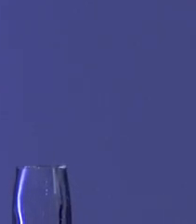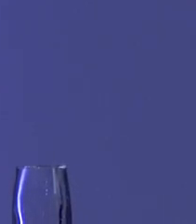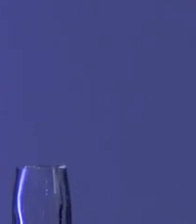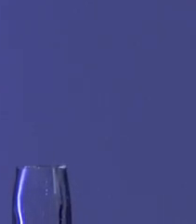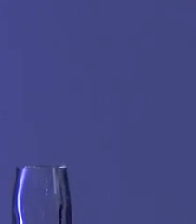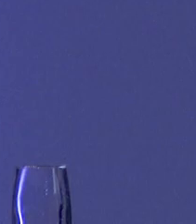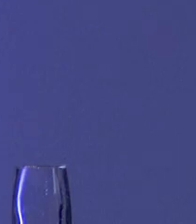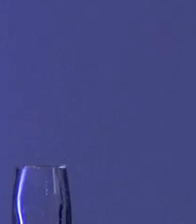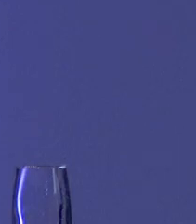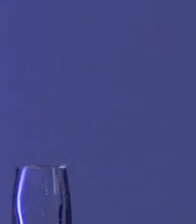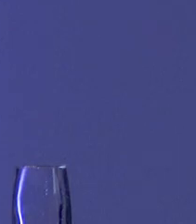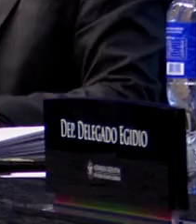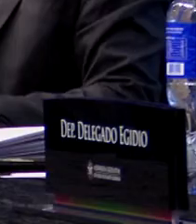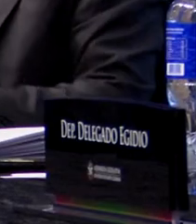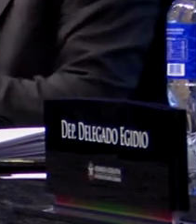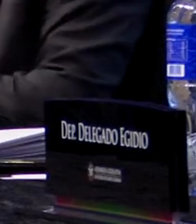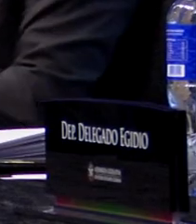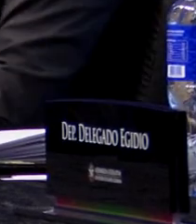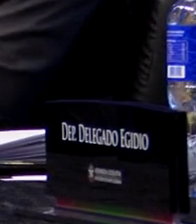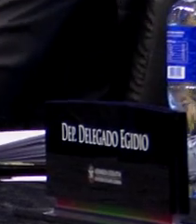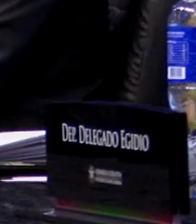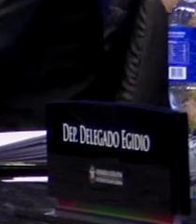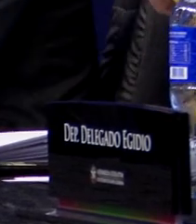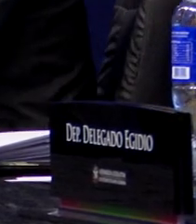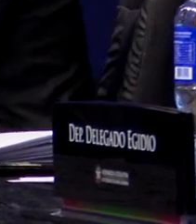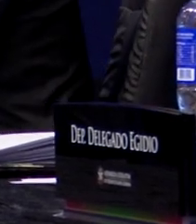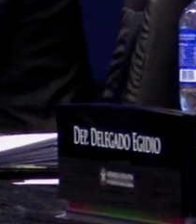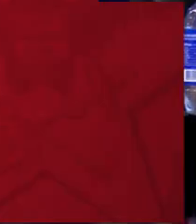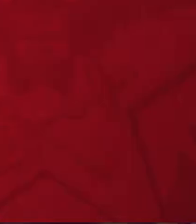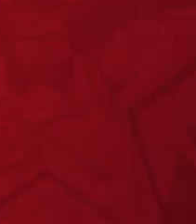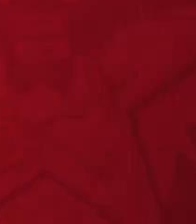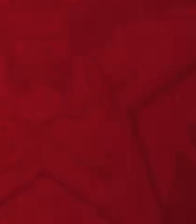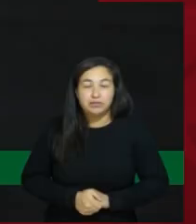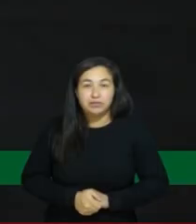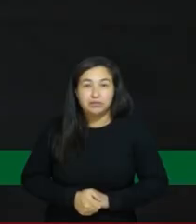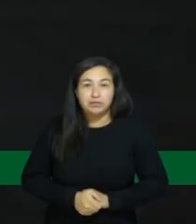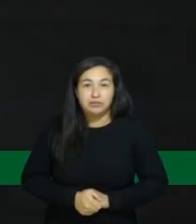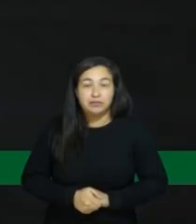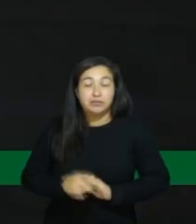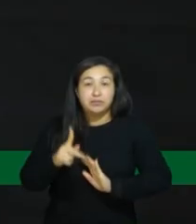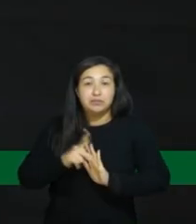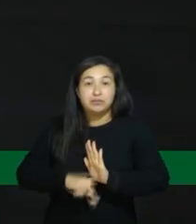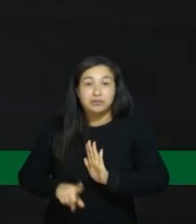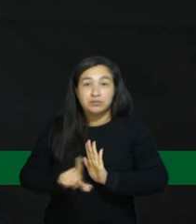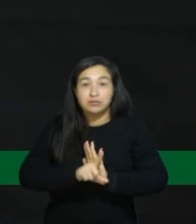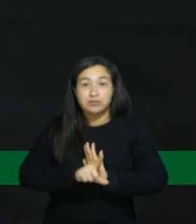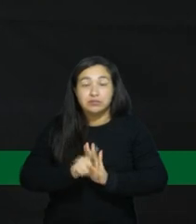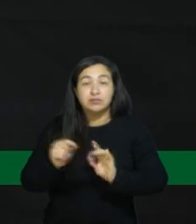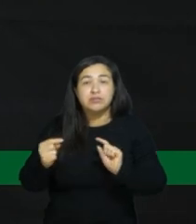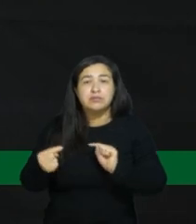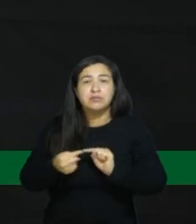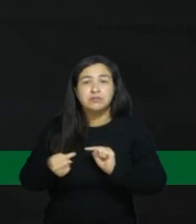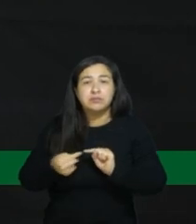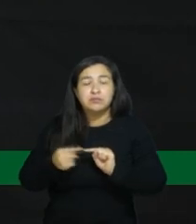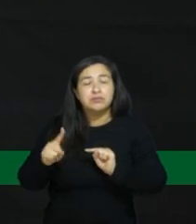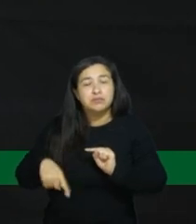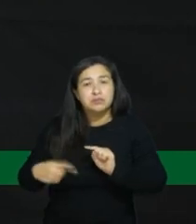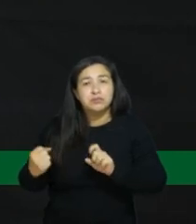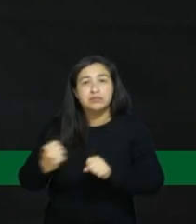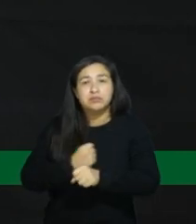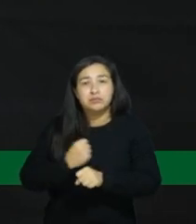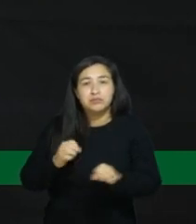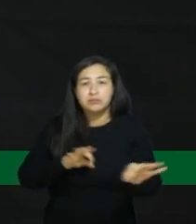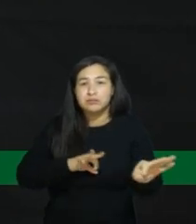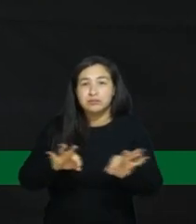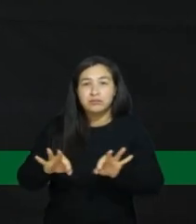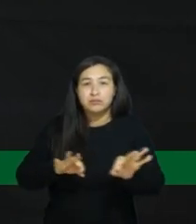determinado no âmbito do Magistério Público Estadual, os ACTs. Esse projeto de lei ele foi construído a partir